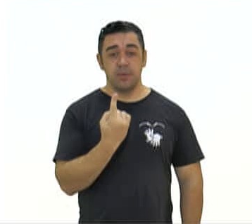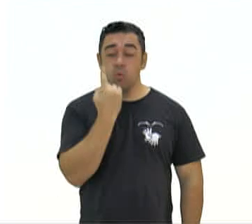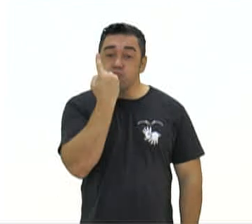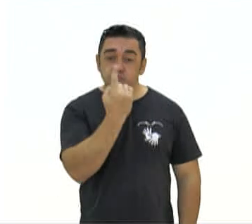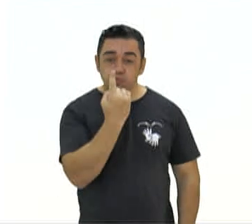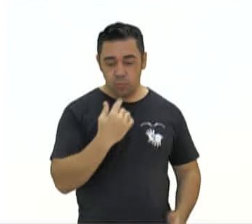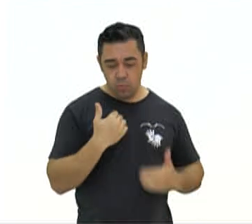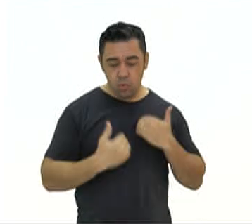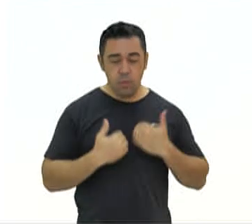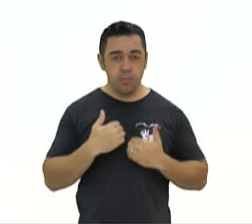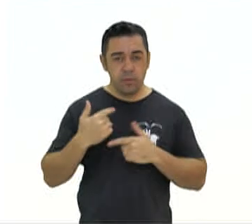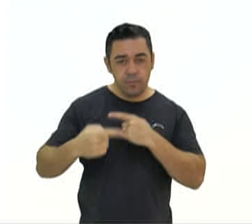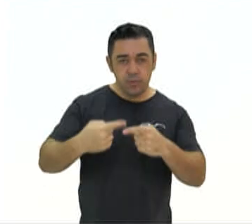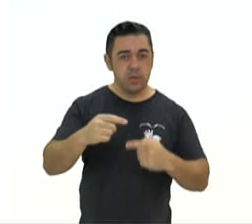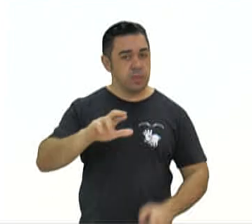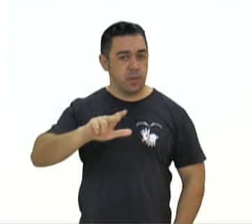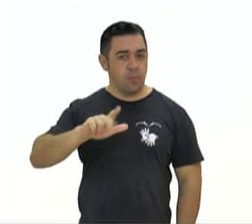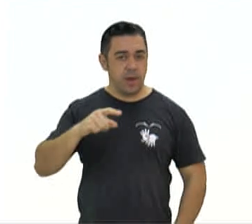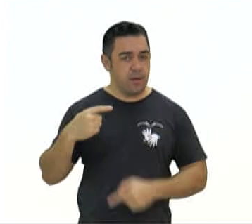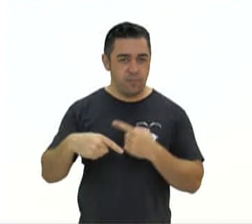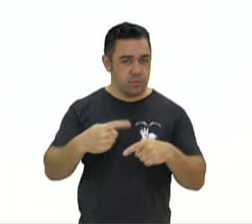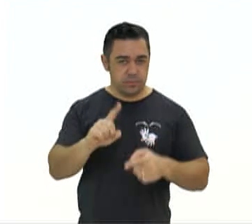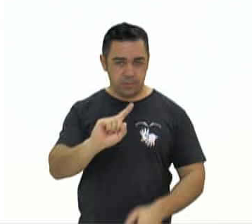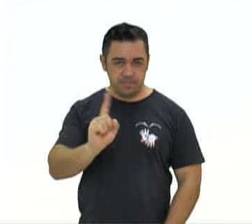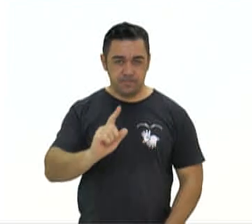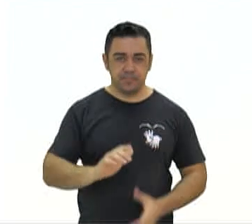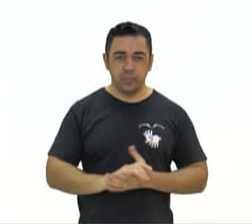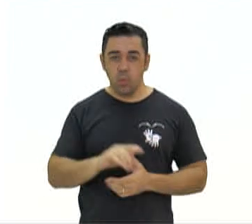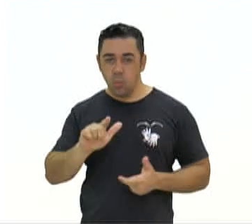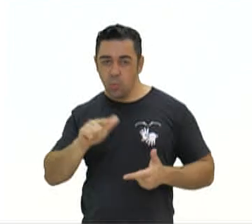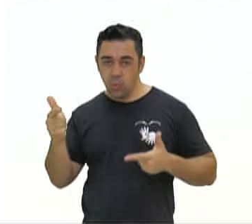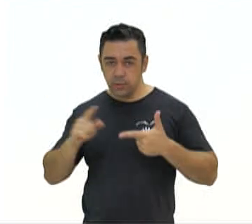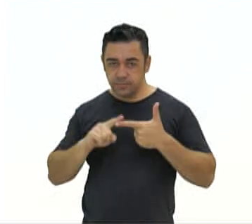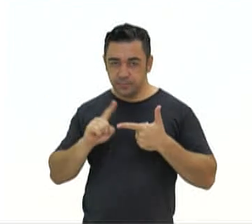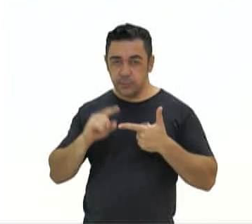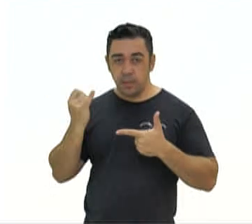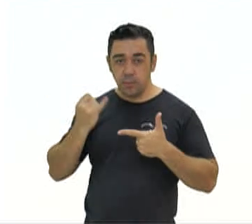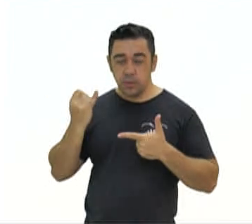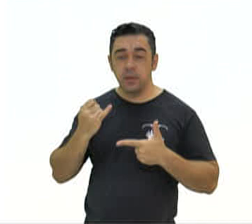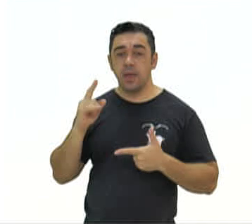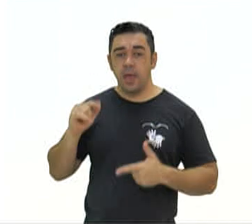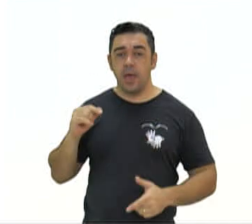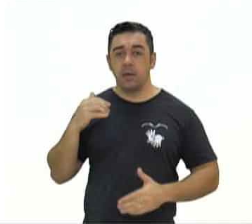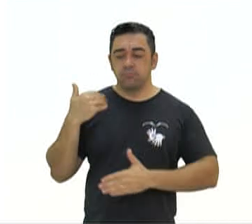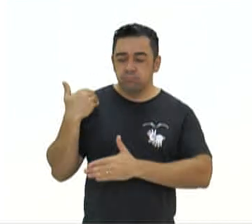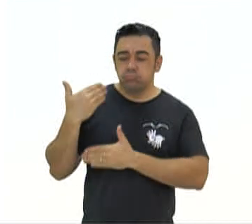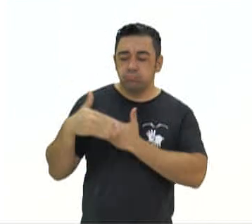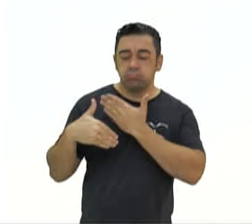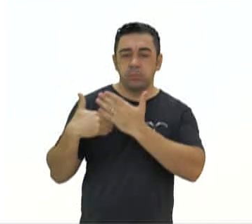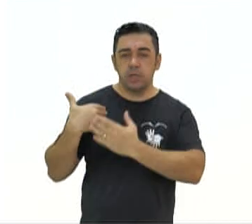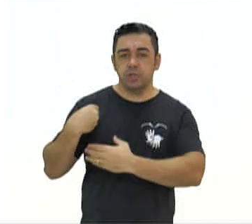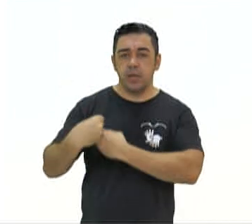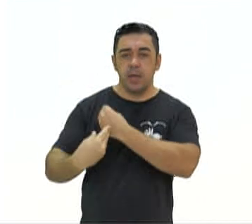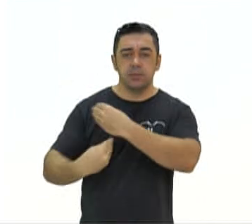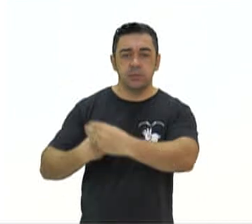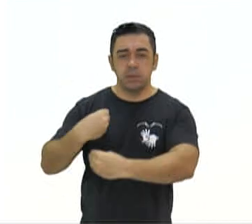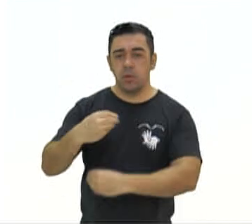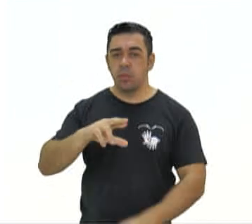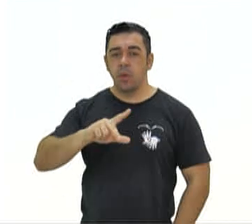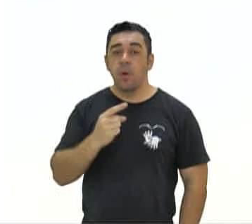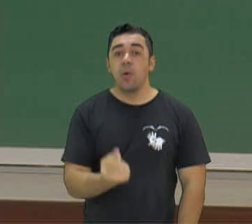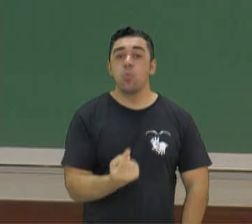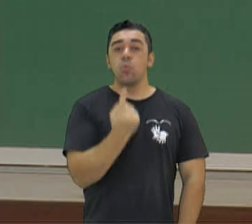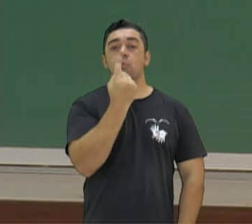modificando. Então, já não é evolução. Outra parte importante. A evolução, ela ocorre ao longo das gerações e não em uma única geração,